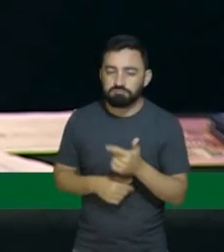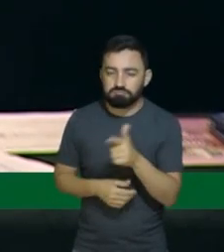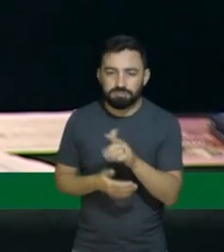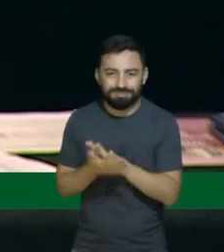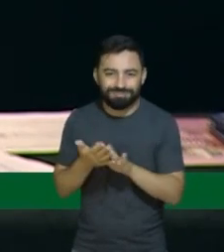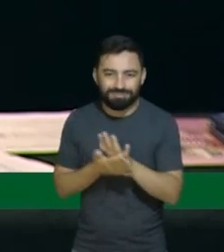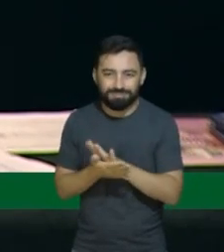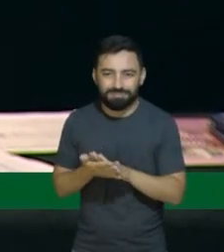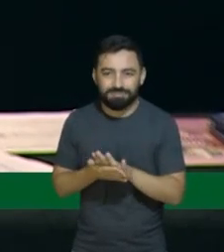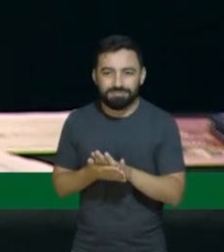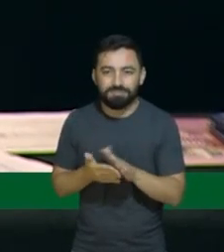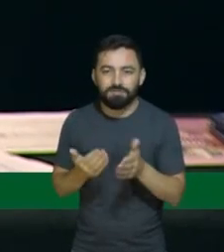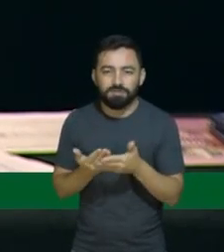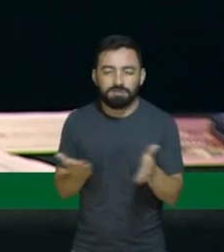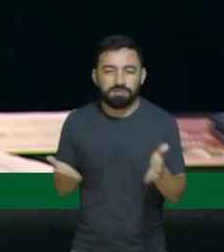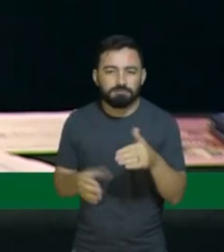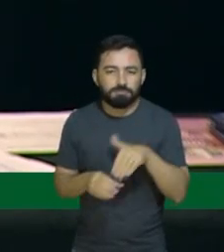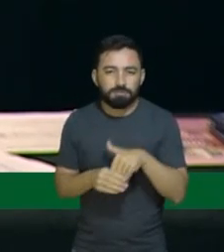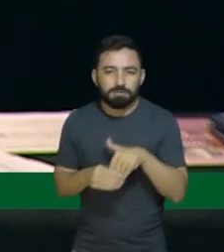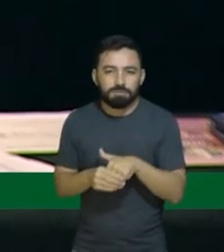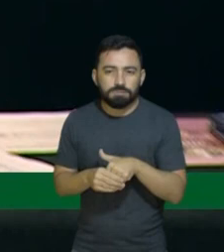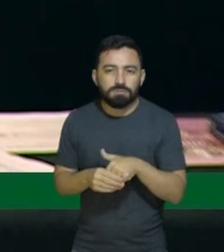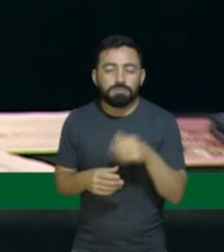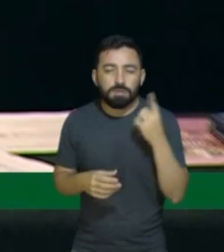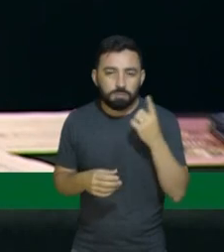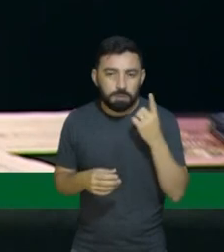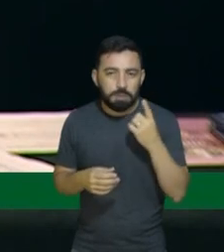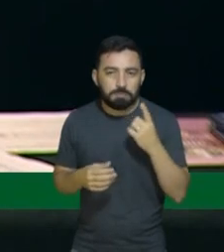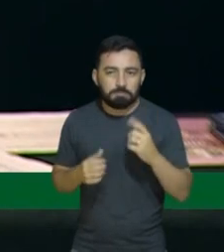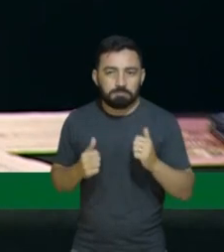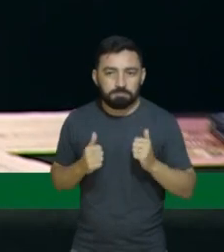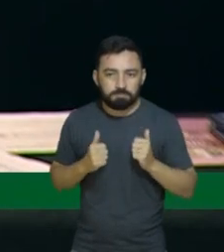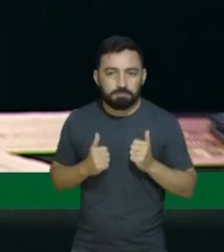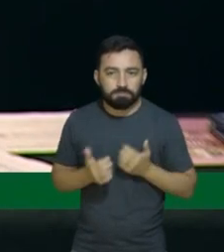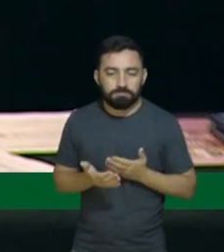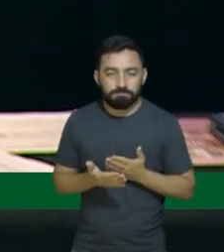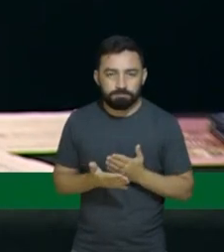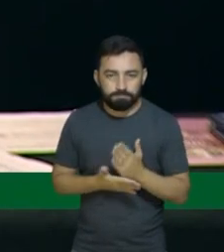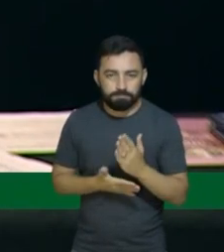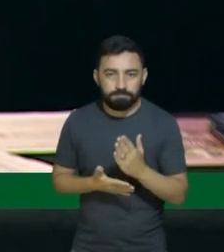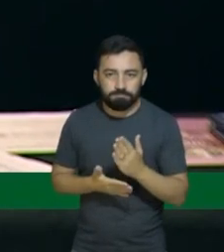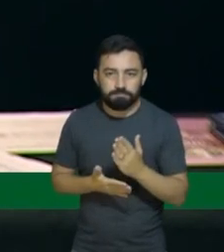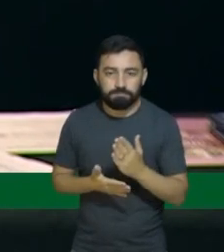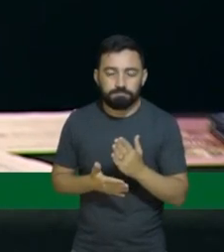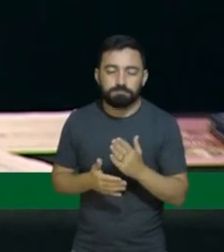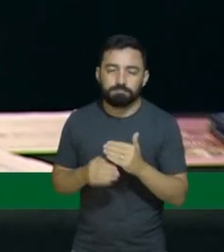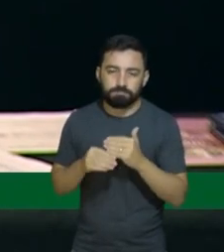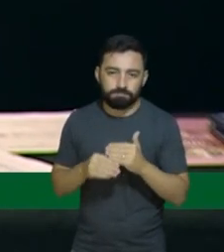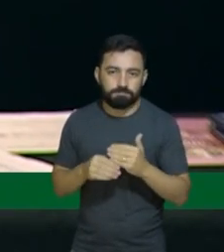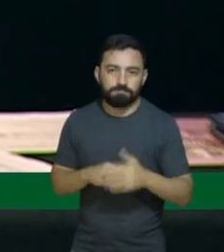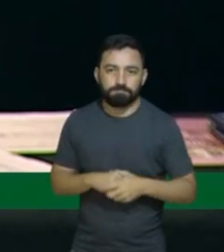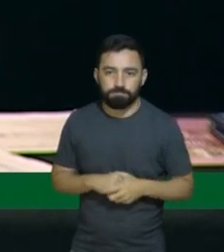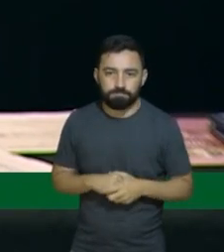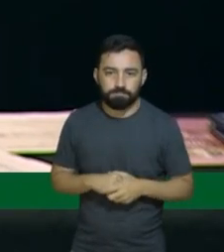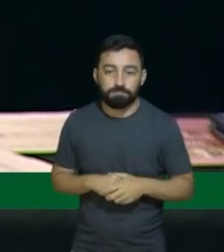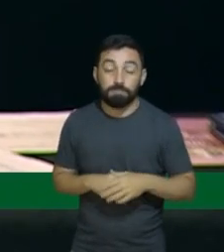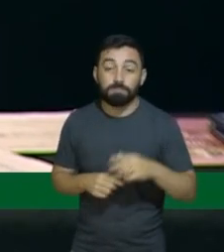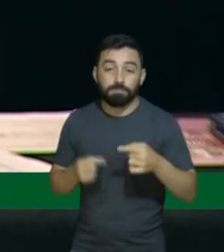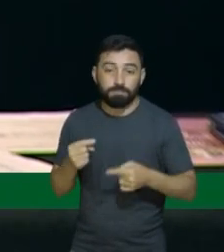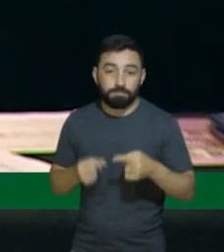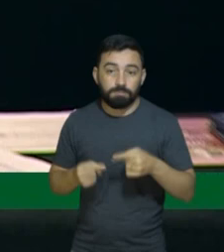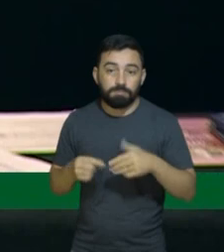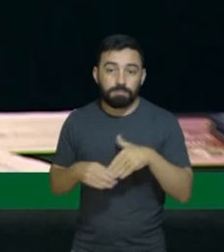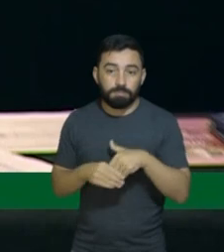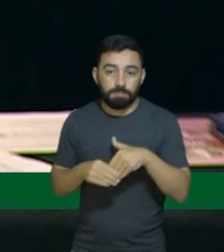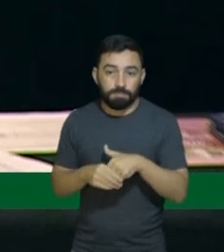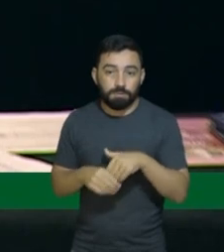que a discutir em votação deputados que aprovam permane como se encontra aprovado por unanimidade discussão e votação em torno único do